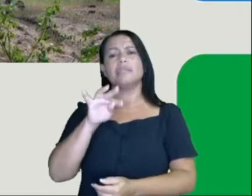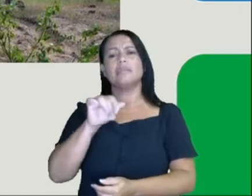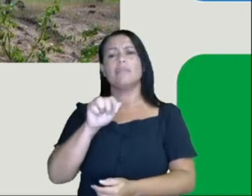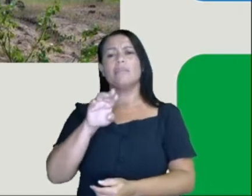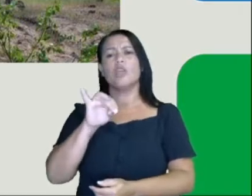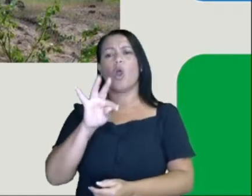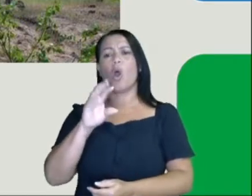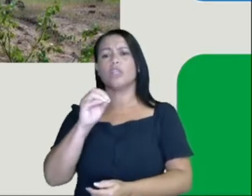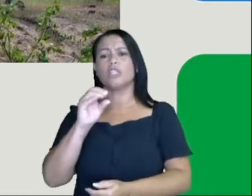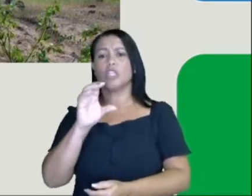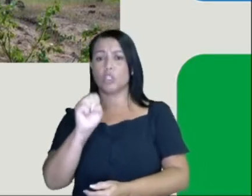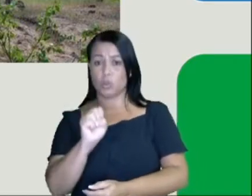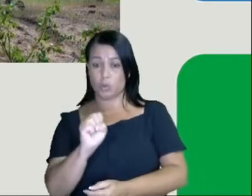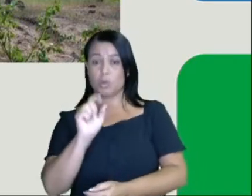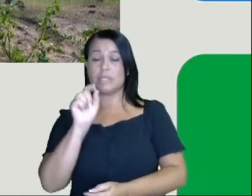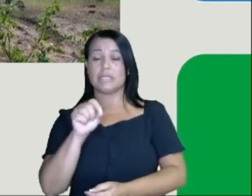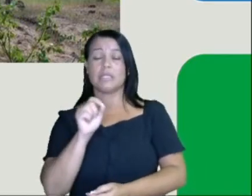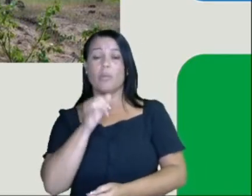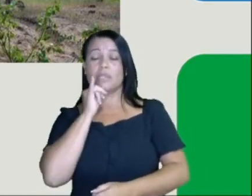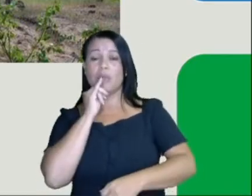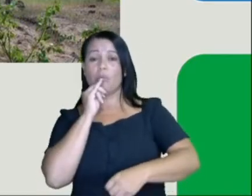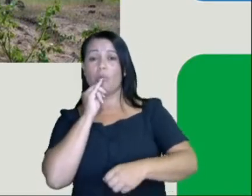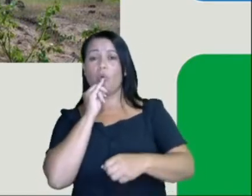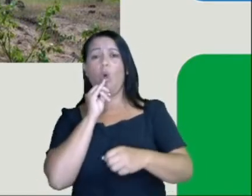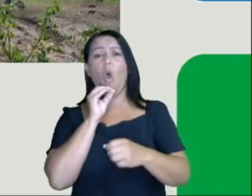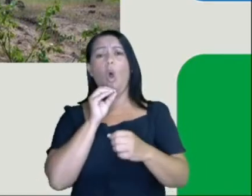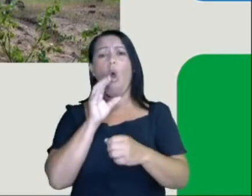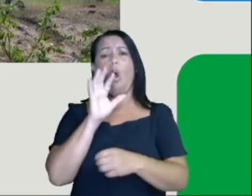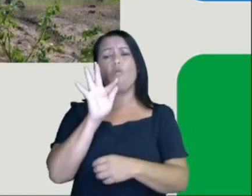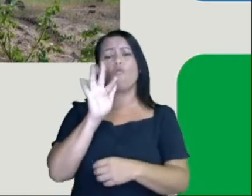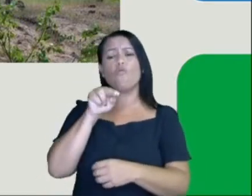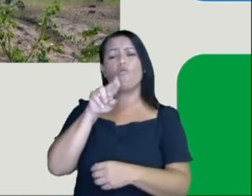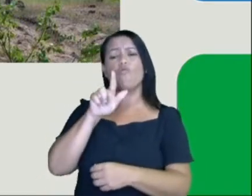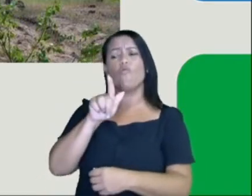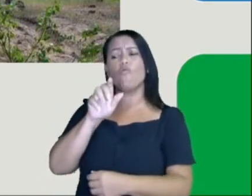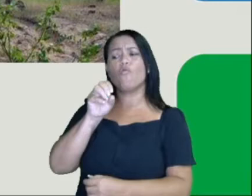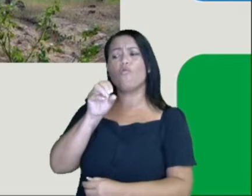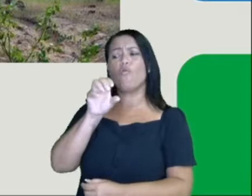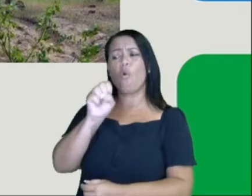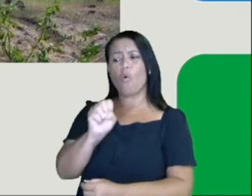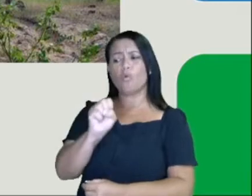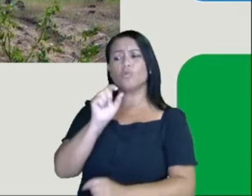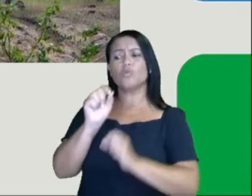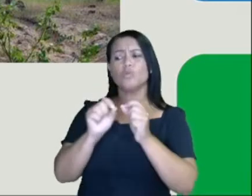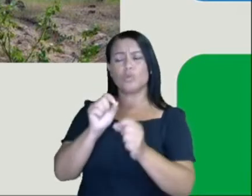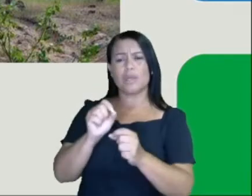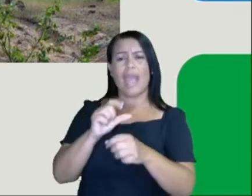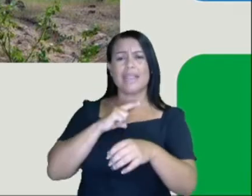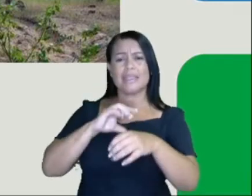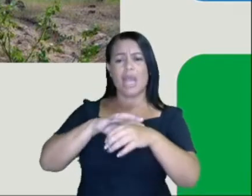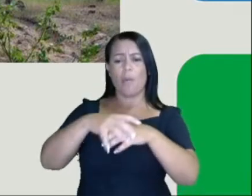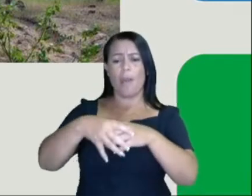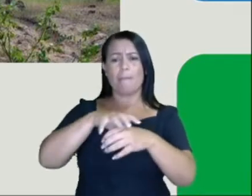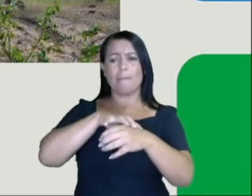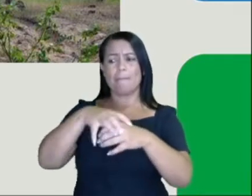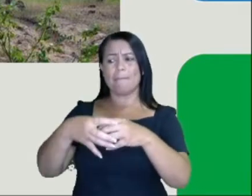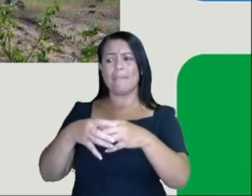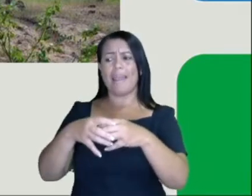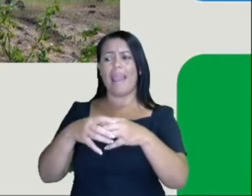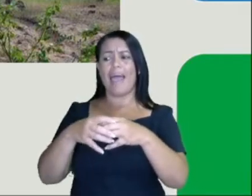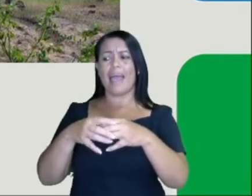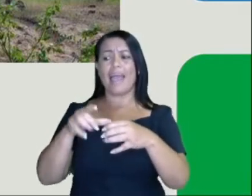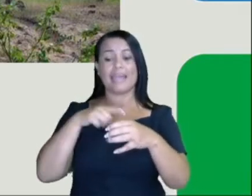morte de bactérias. Esse fungo que temos nessa placa é chamado de penicillium. Foi dele que surgiu